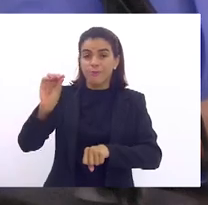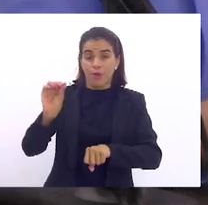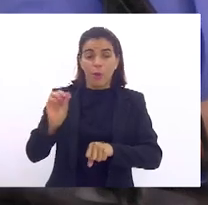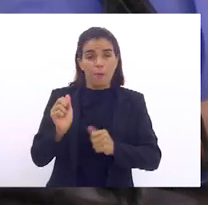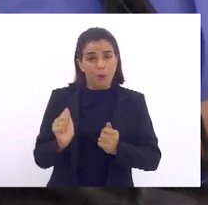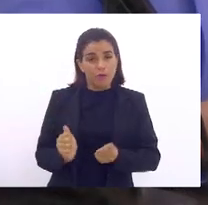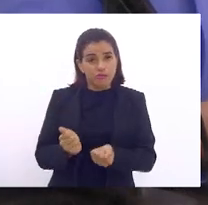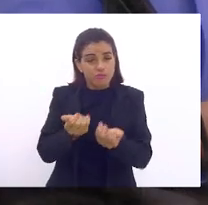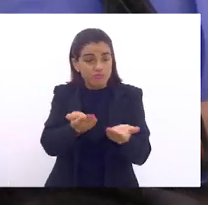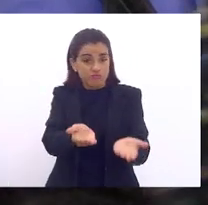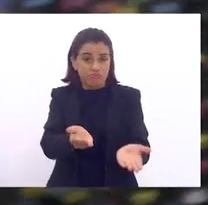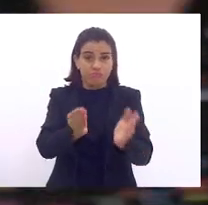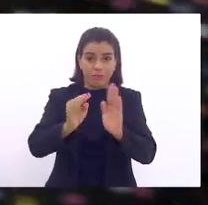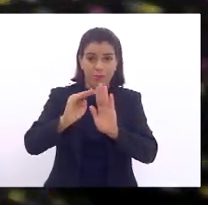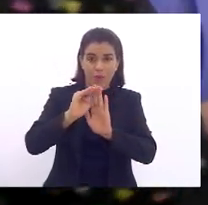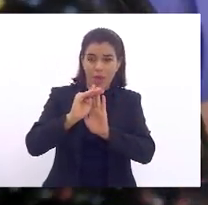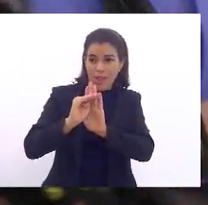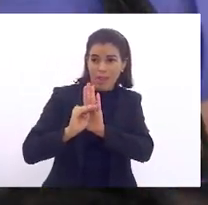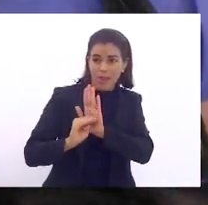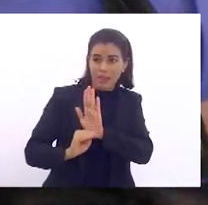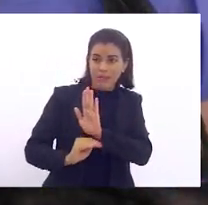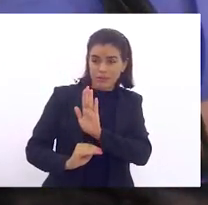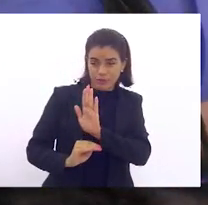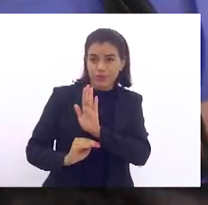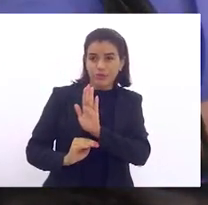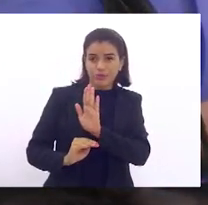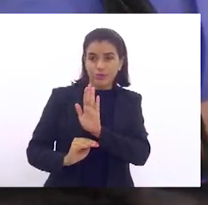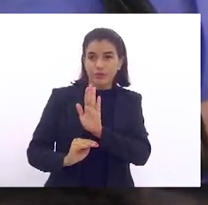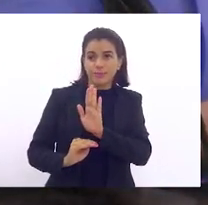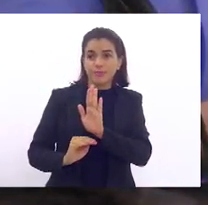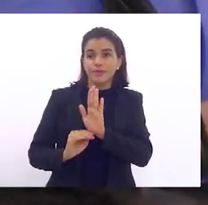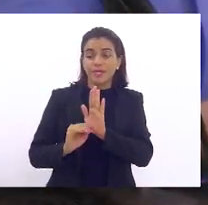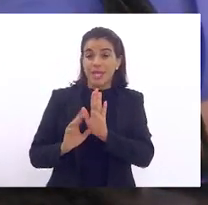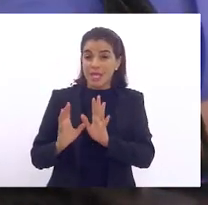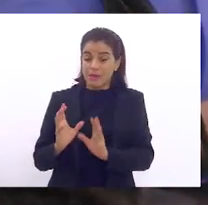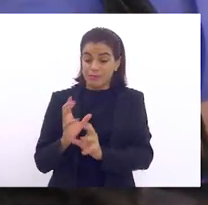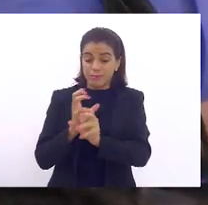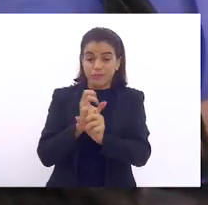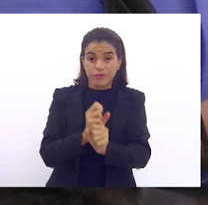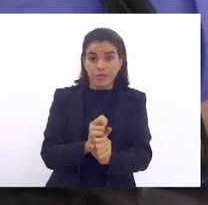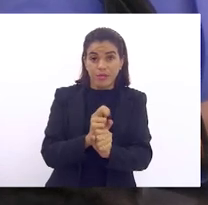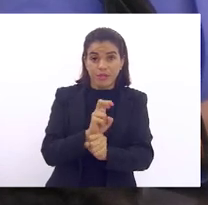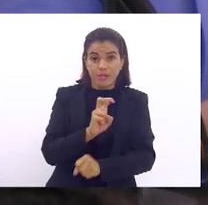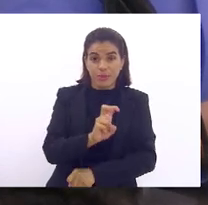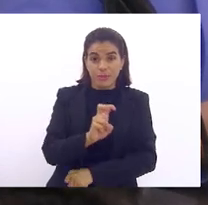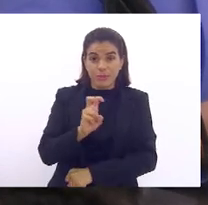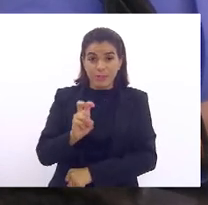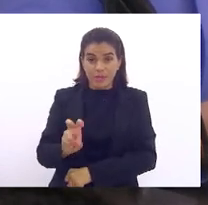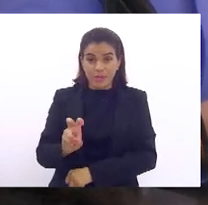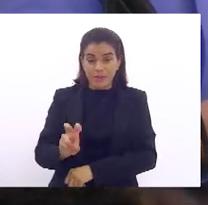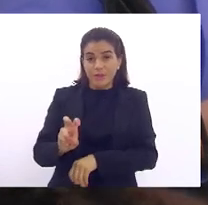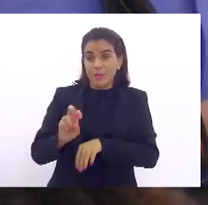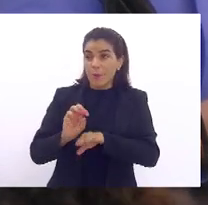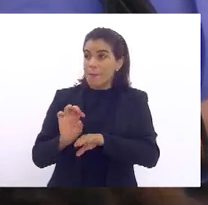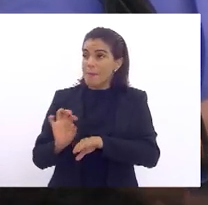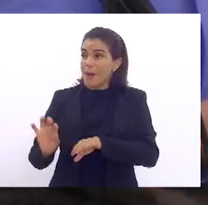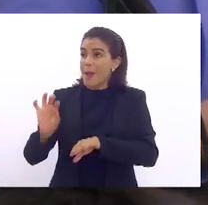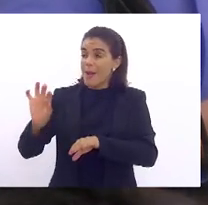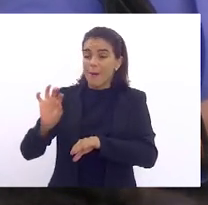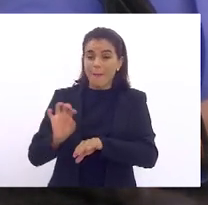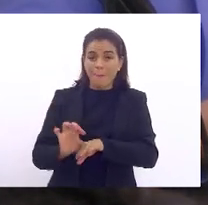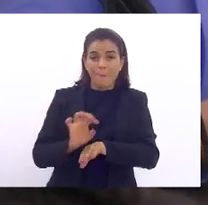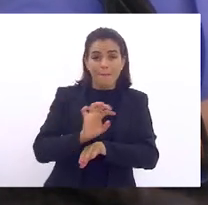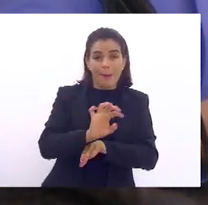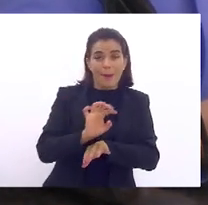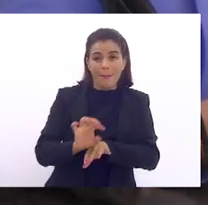à disposição da comissão eh e aí esses 55 equipamentos espalhados aí nas nove regiões do nosso